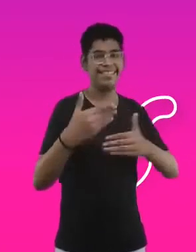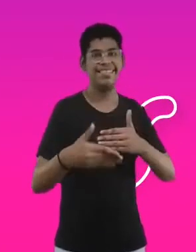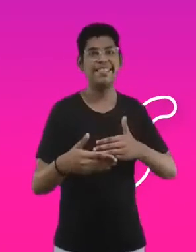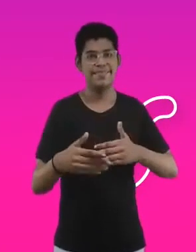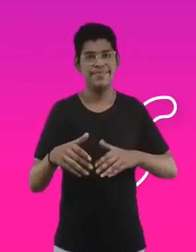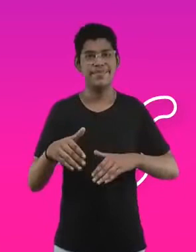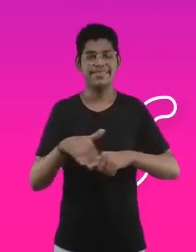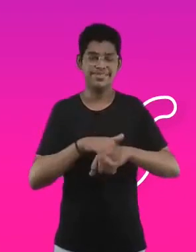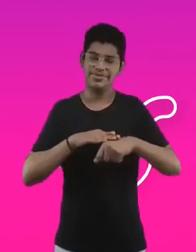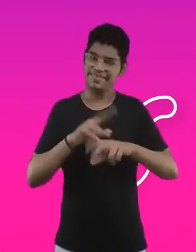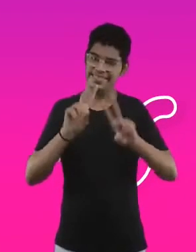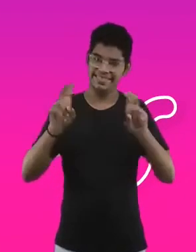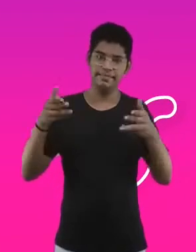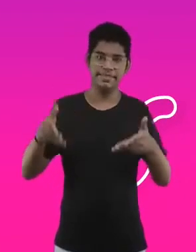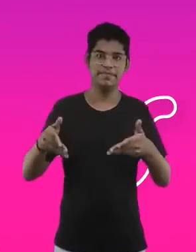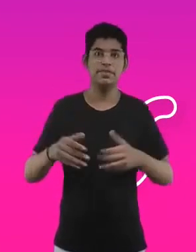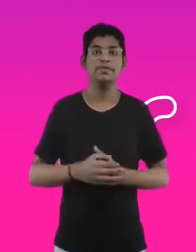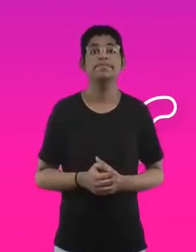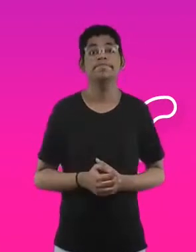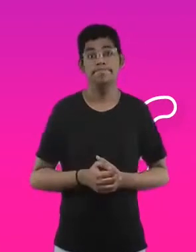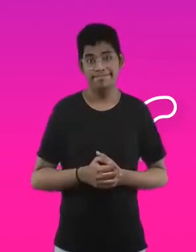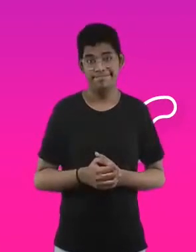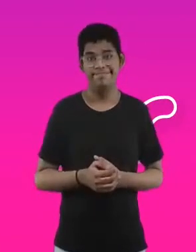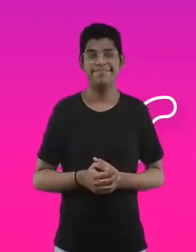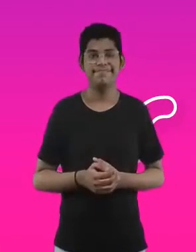sobre isso. É isso.